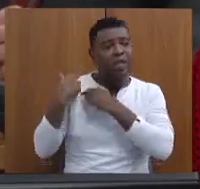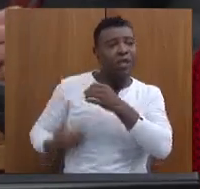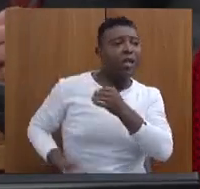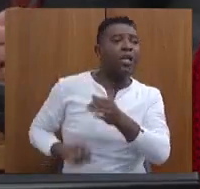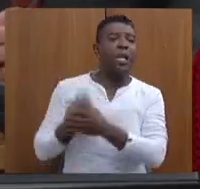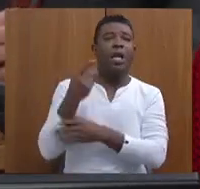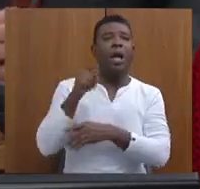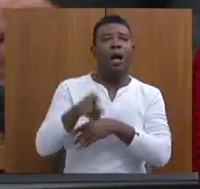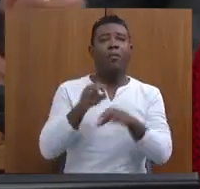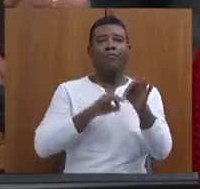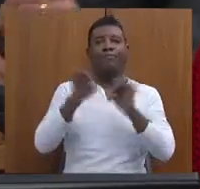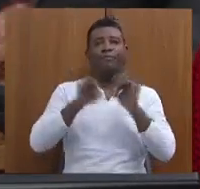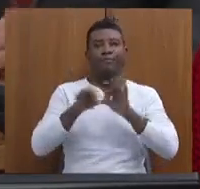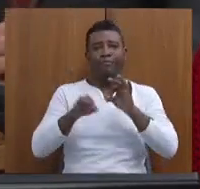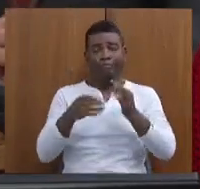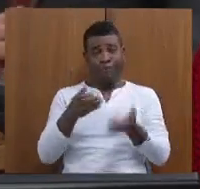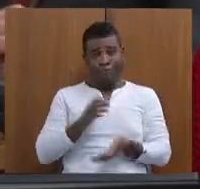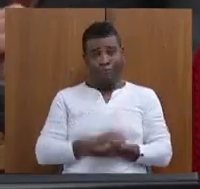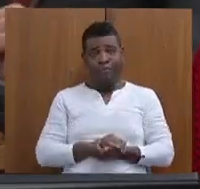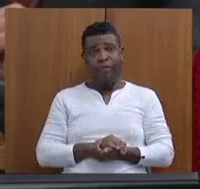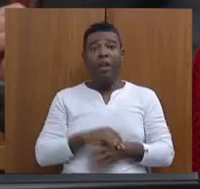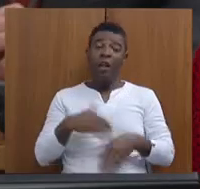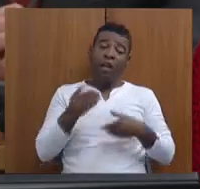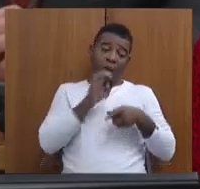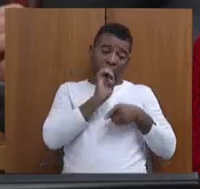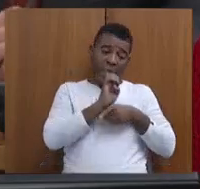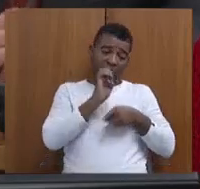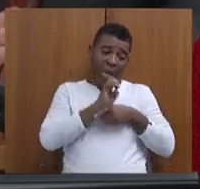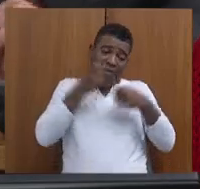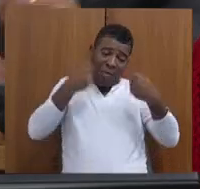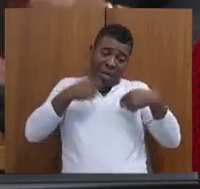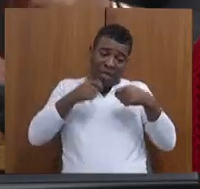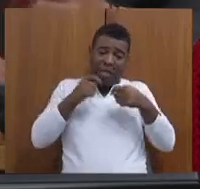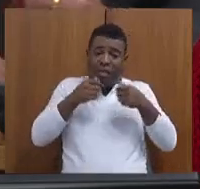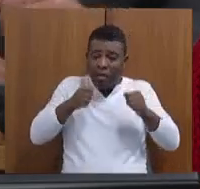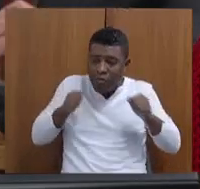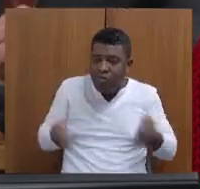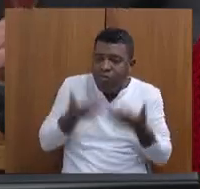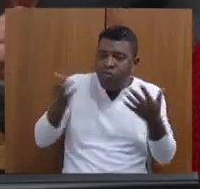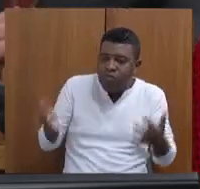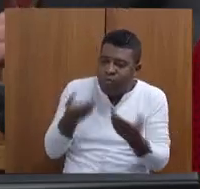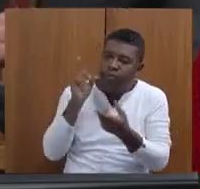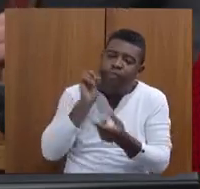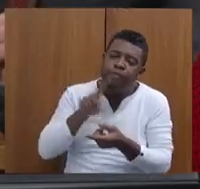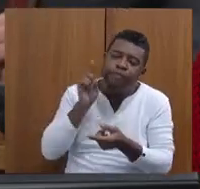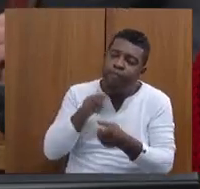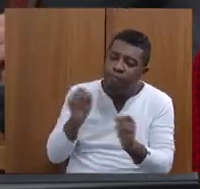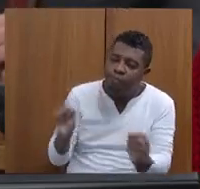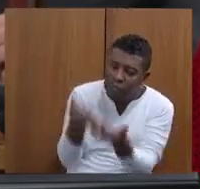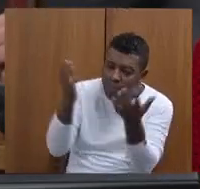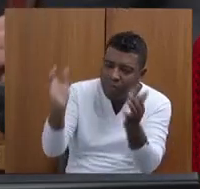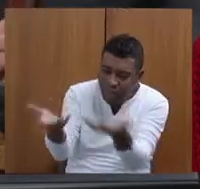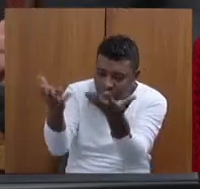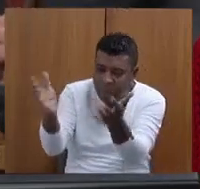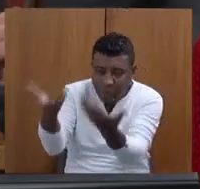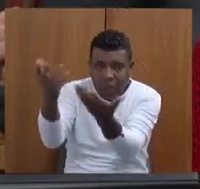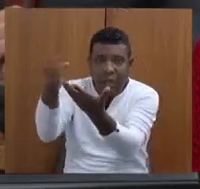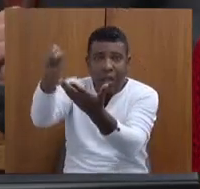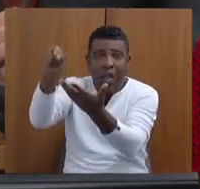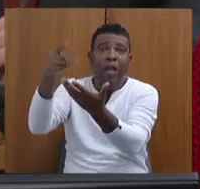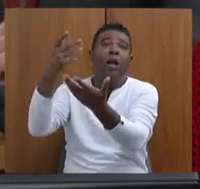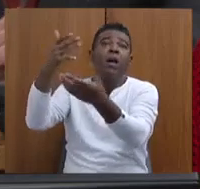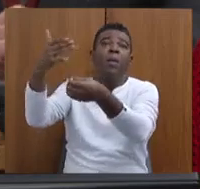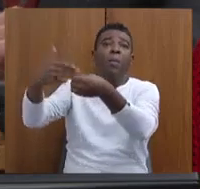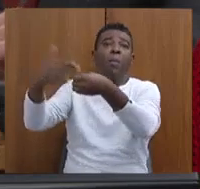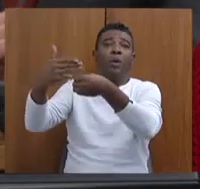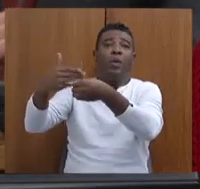o estado também tem que provocar às vezes alguns Alguns municípios para que ele não só dá um suporte mas provocar